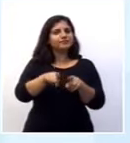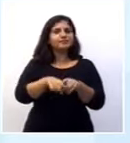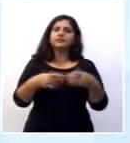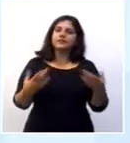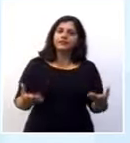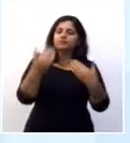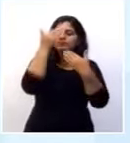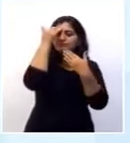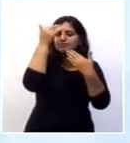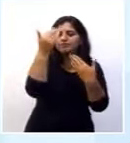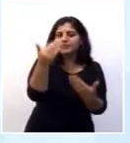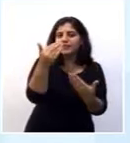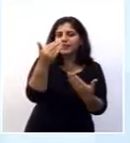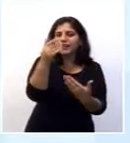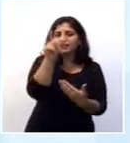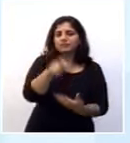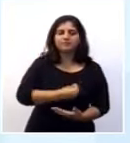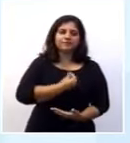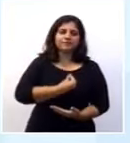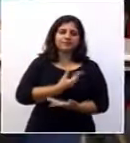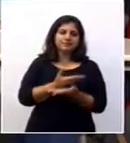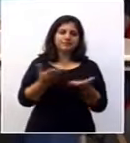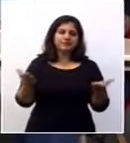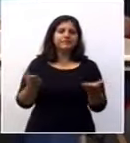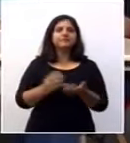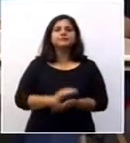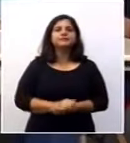Então, agradeço muito a presença de todos aqui.